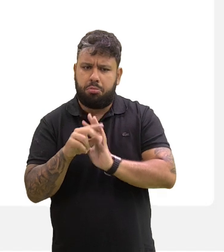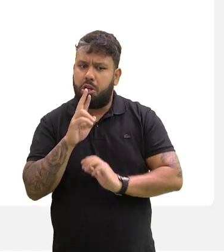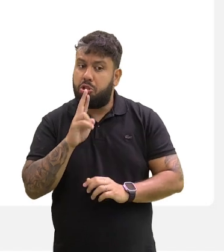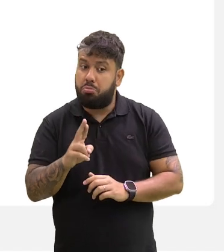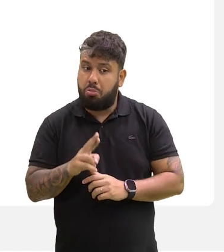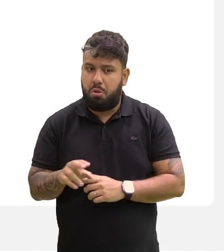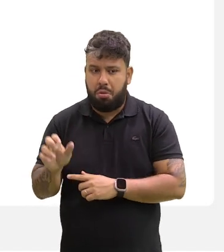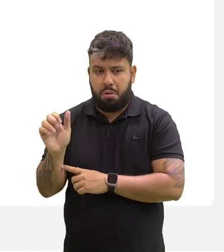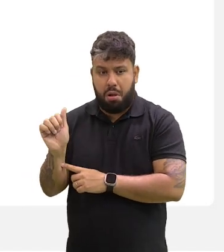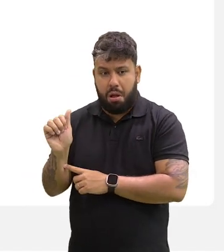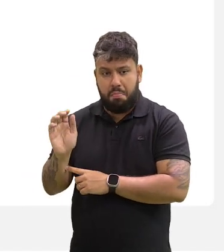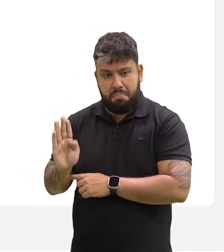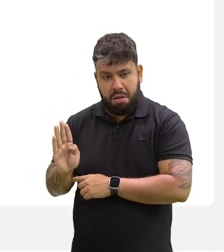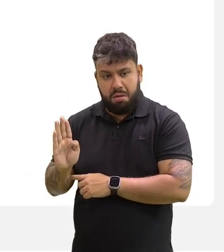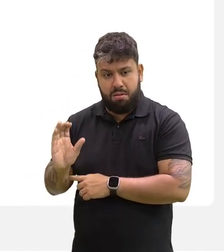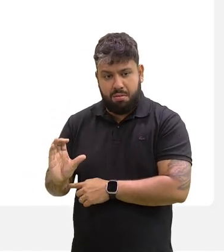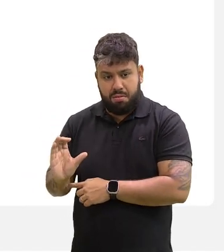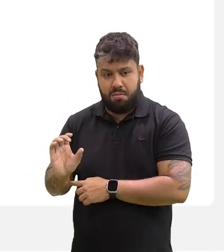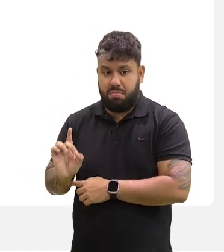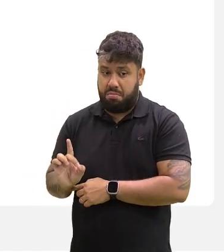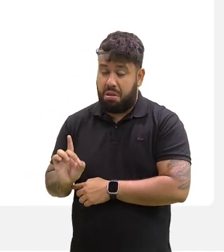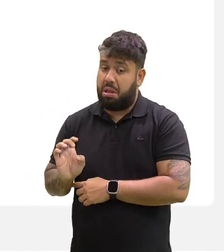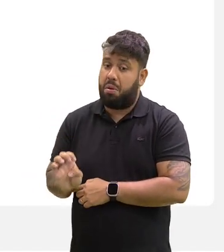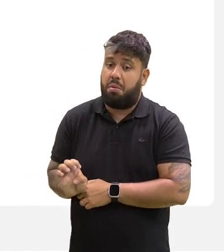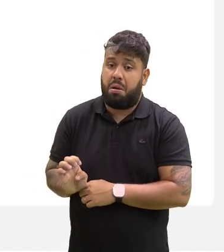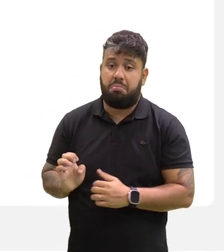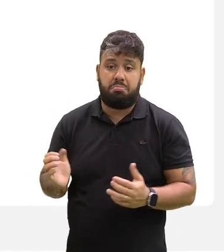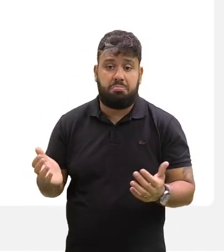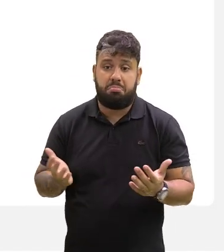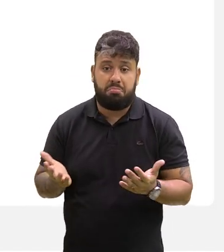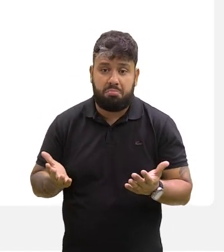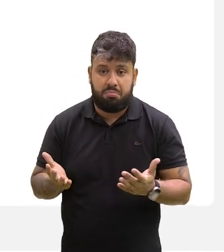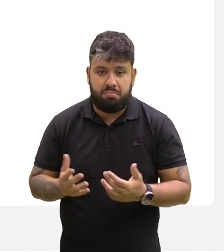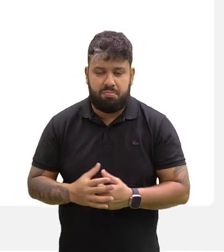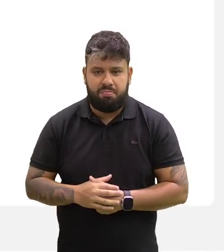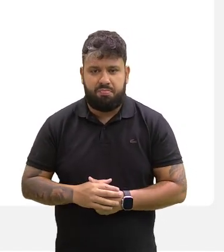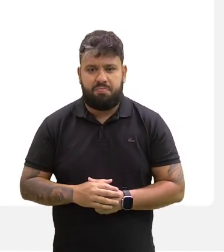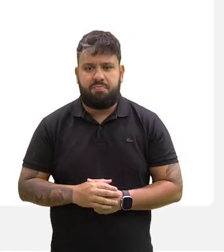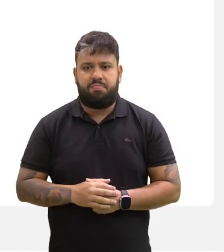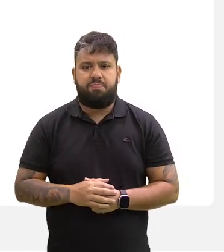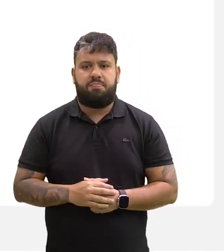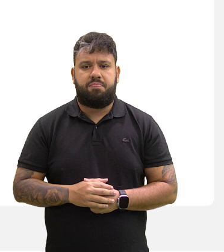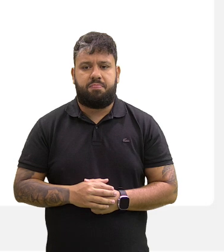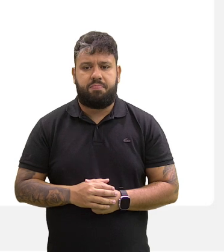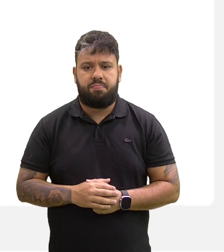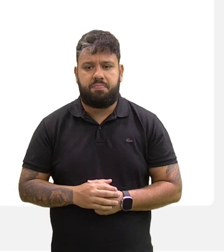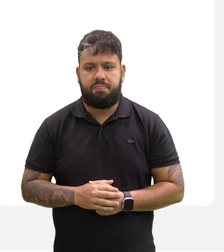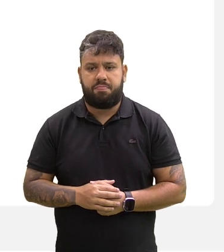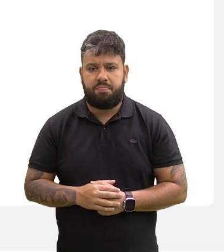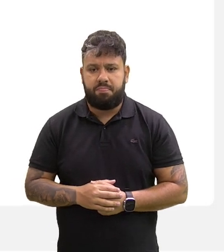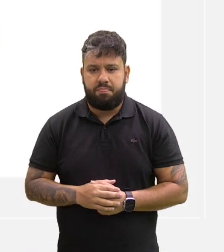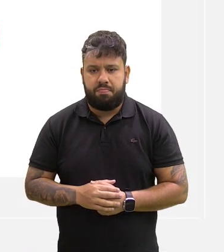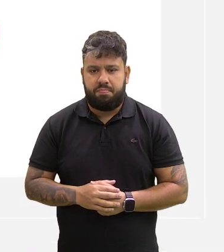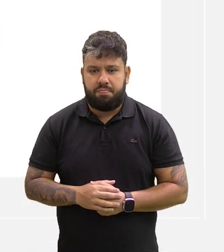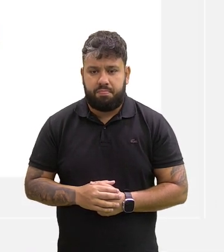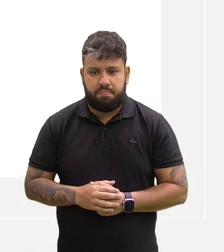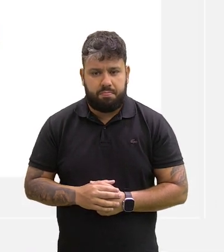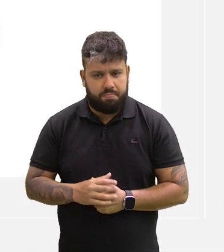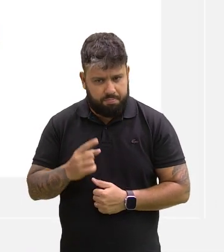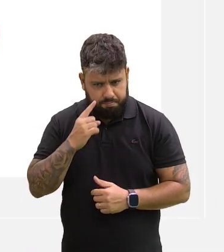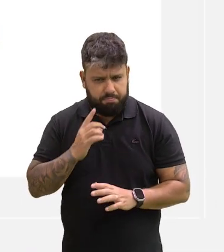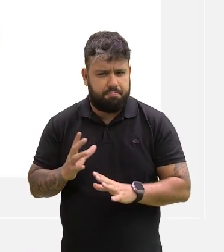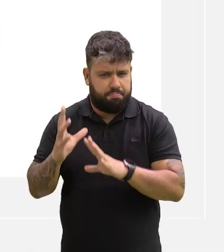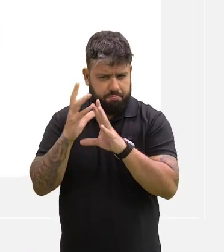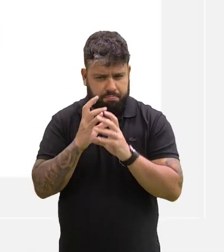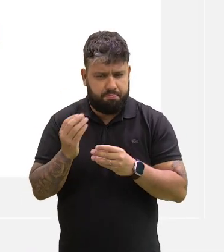0,3 gramas, letra C, 0,6 gramas, letra D, 0,9 gramas e letra E, 1,2 gramas. Vamos à resolução da